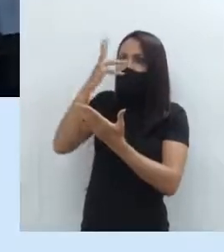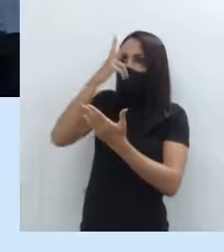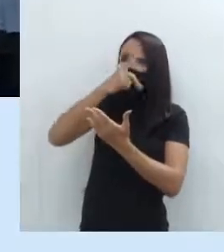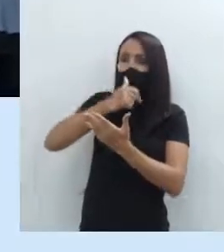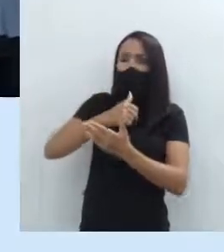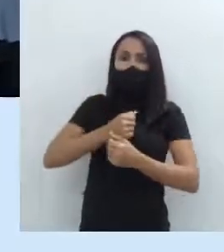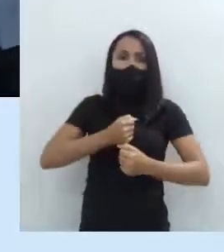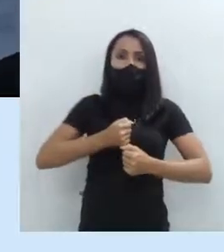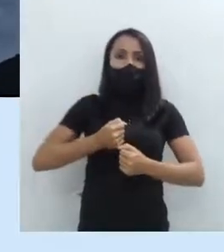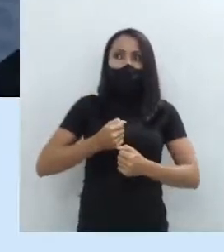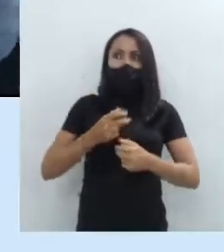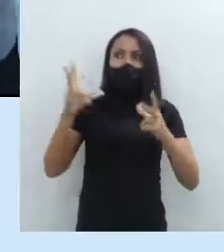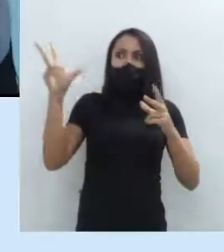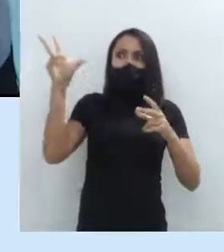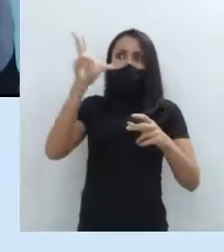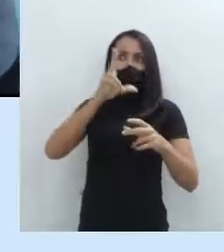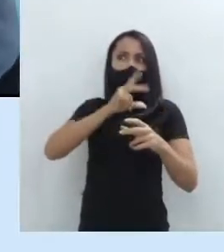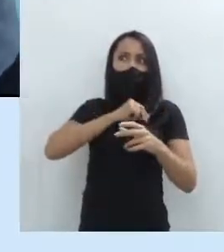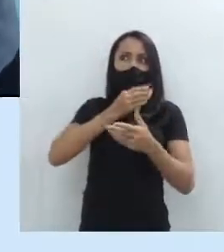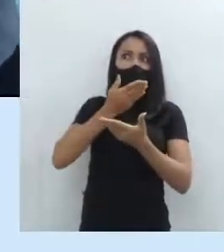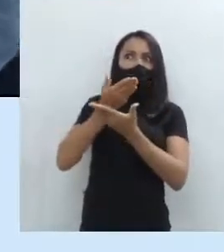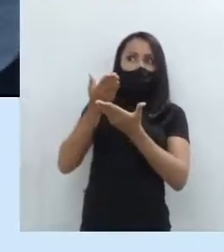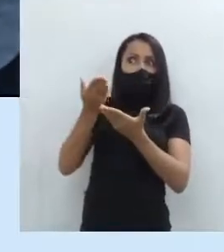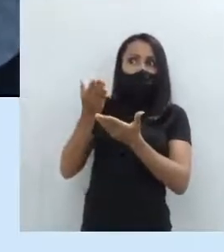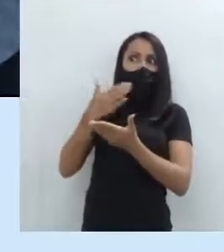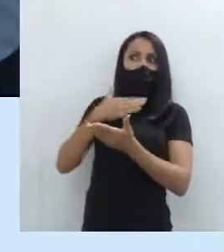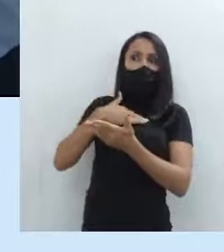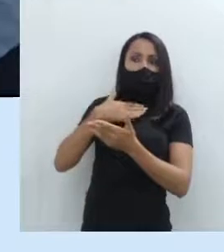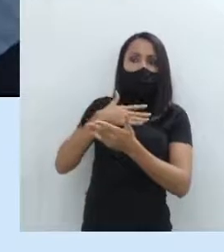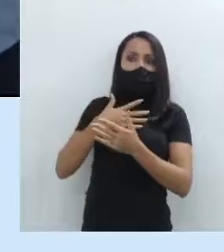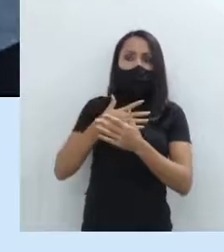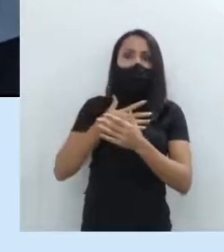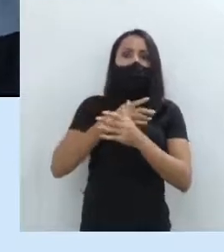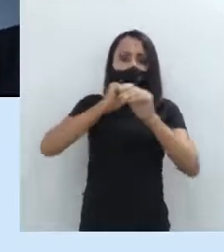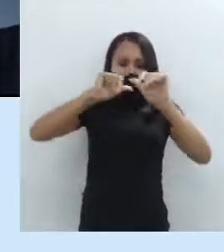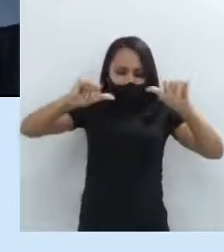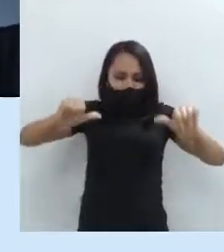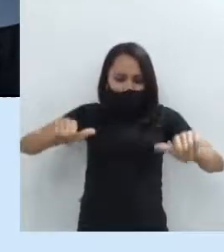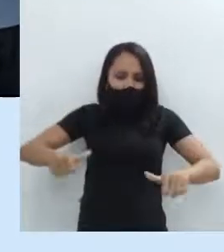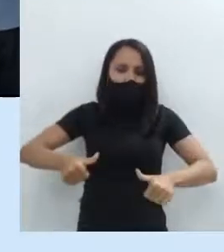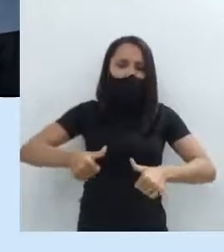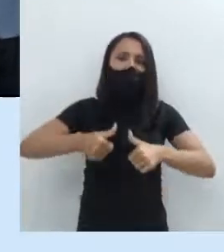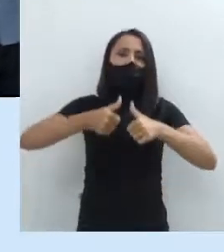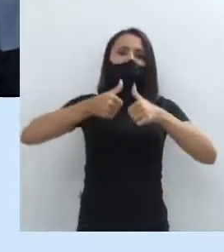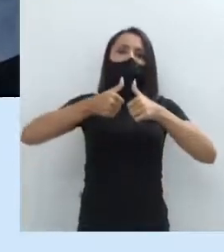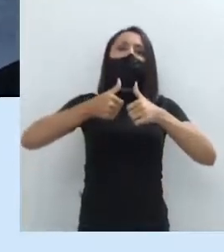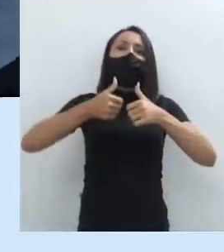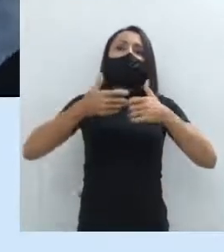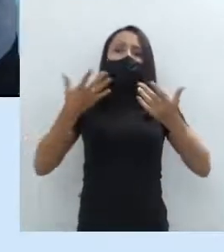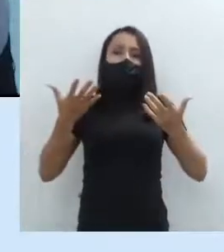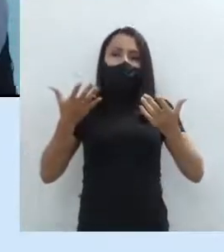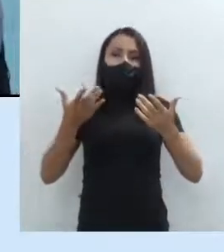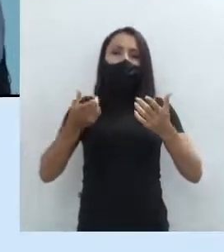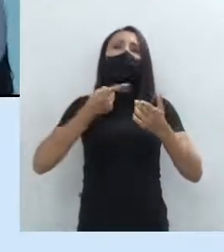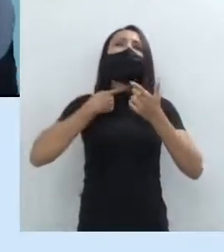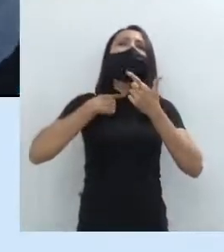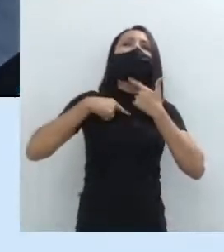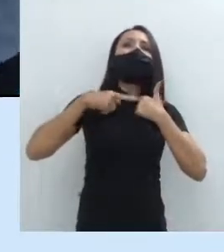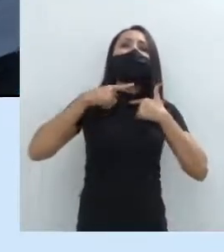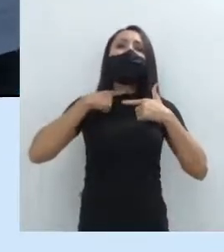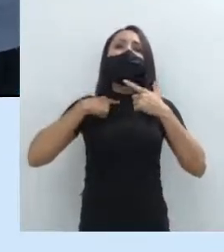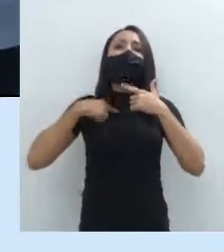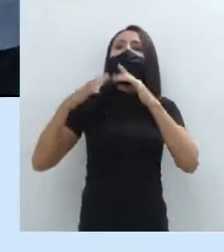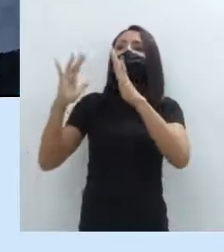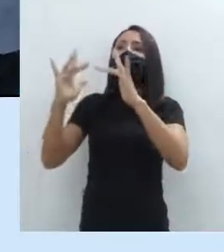e diz assim, nossa, é esse! Aí sabe, o ressurgimento da paixão, do desejo de ter,